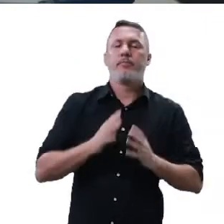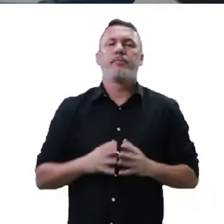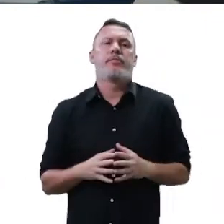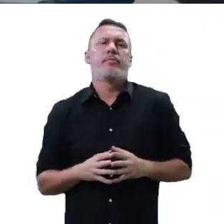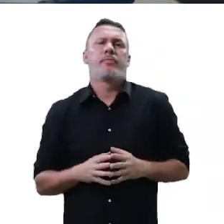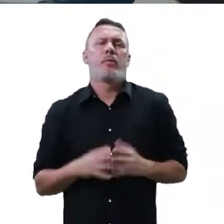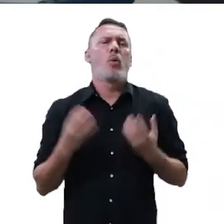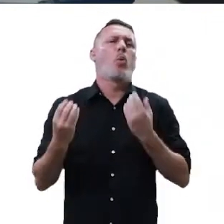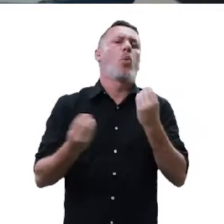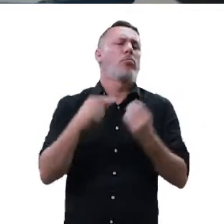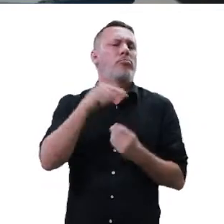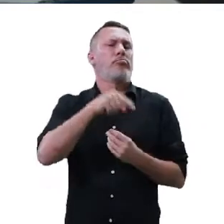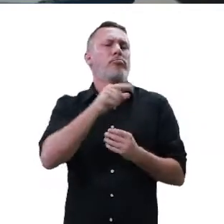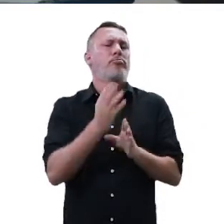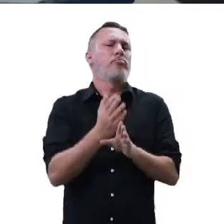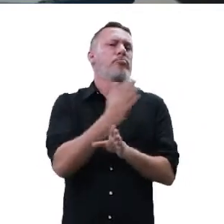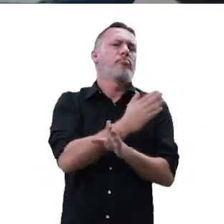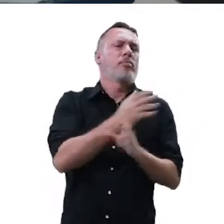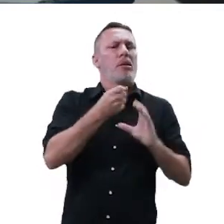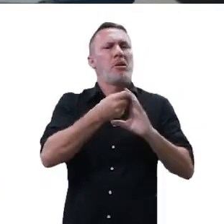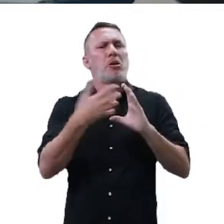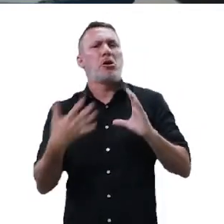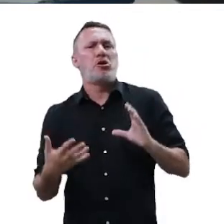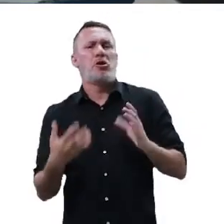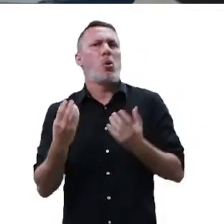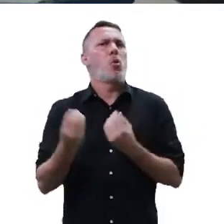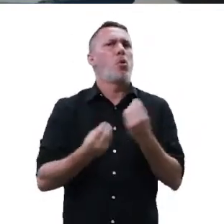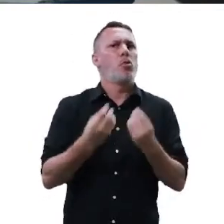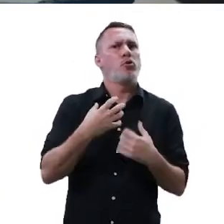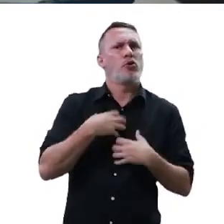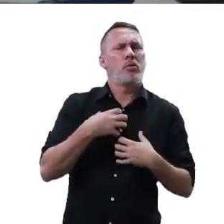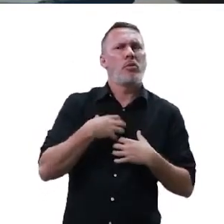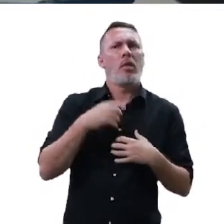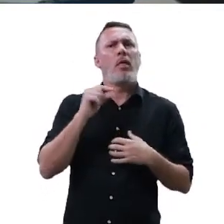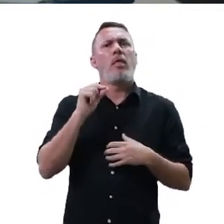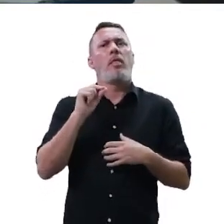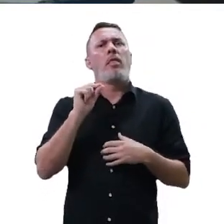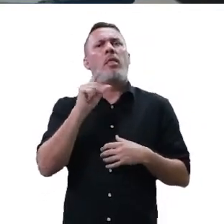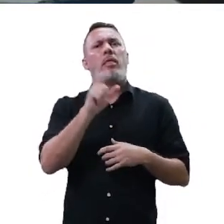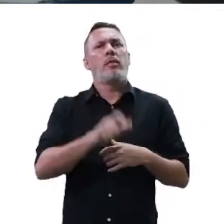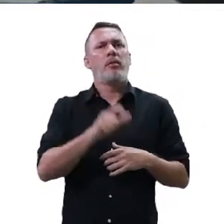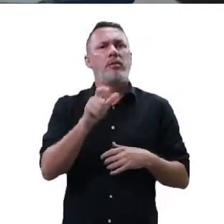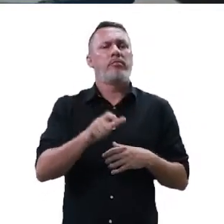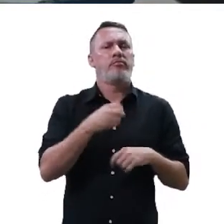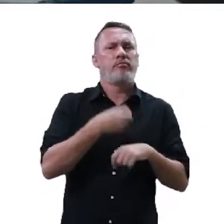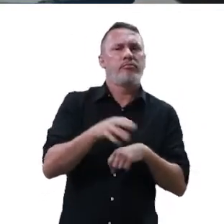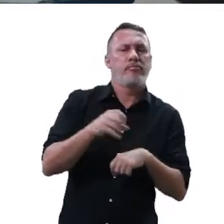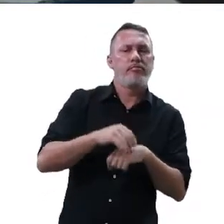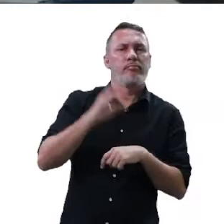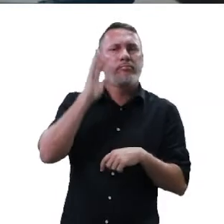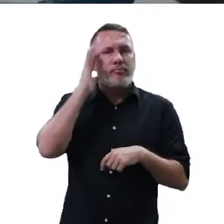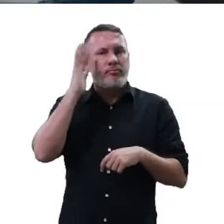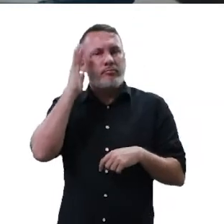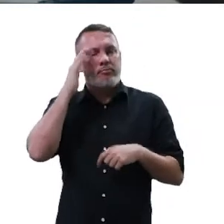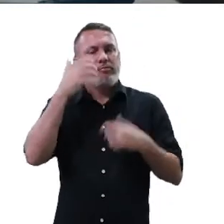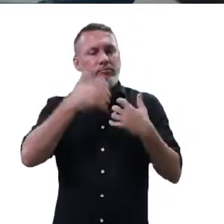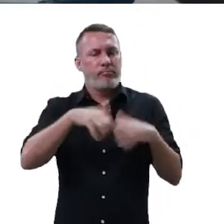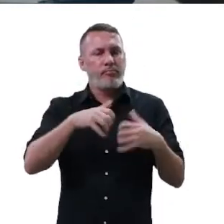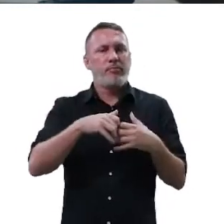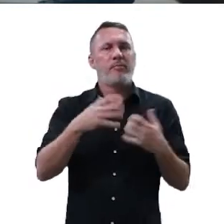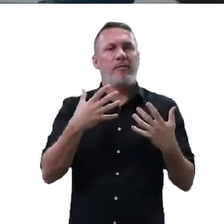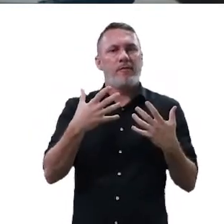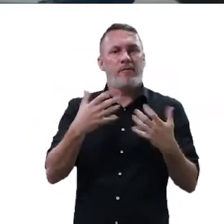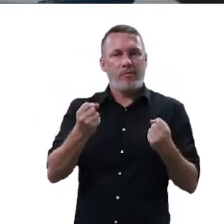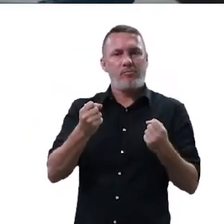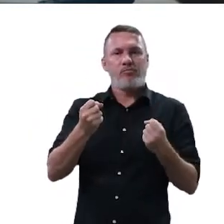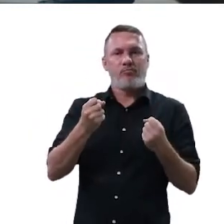surge antes dele. Como que era essa filosofia? Quais as características dessa filosofia? Quem eram esses pensadores? É isso que a